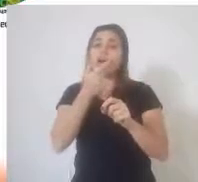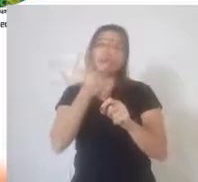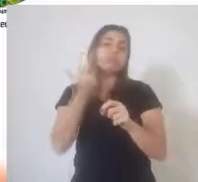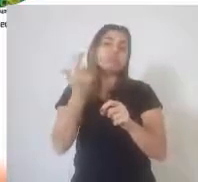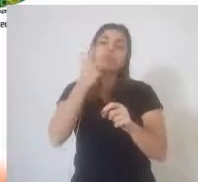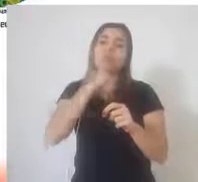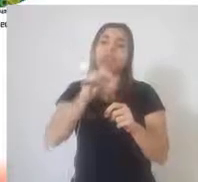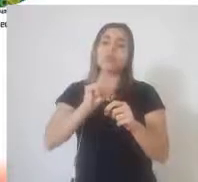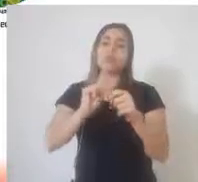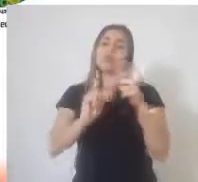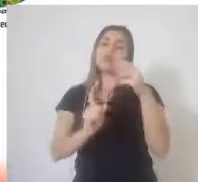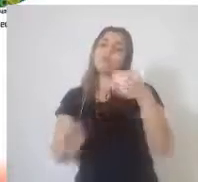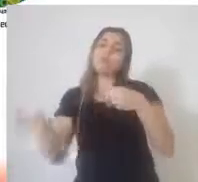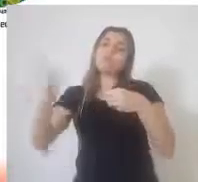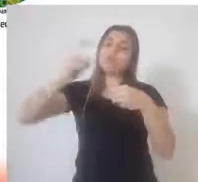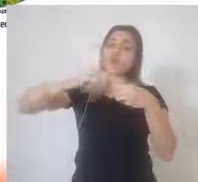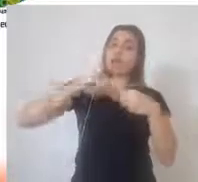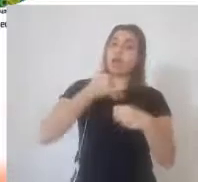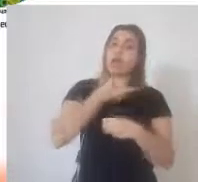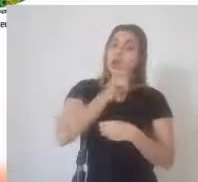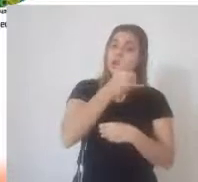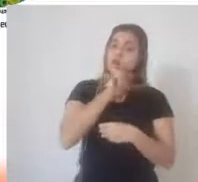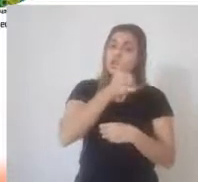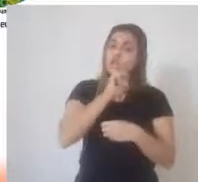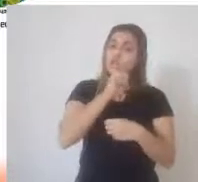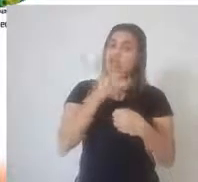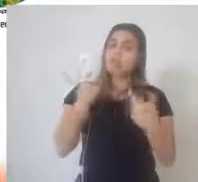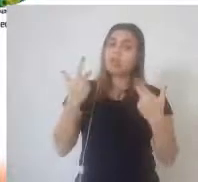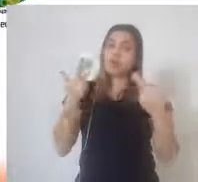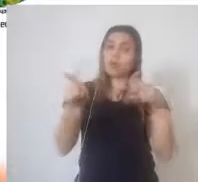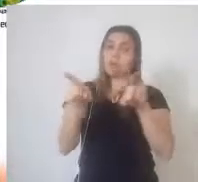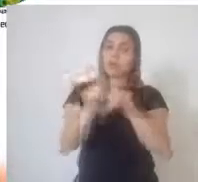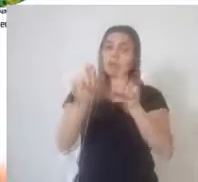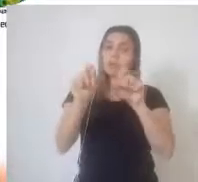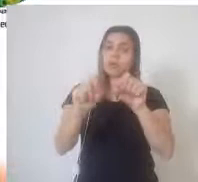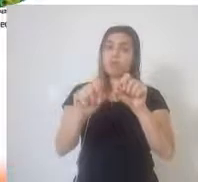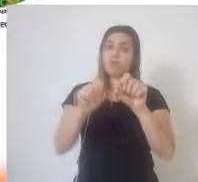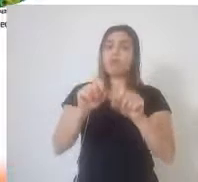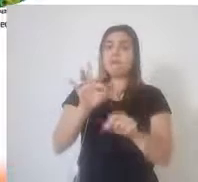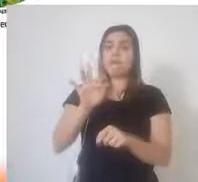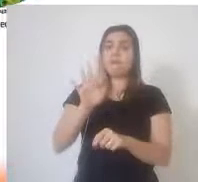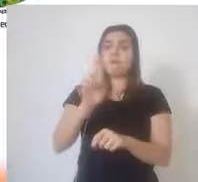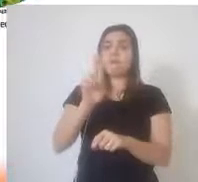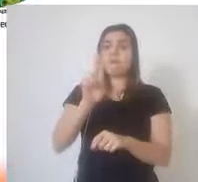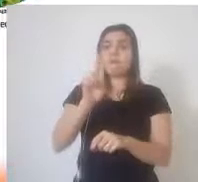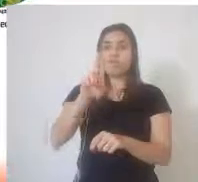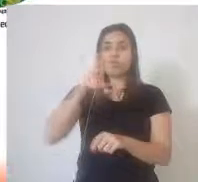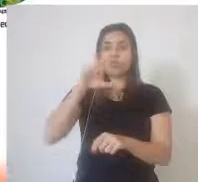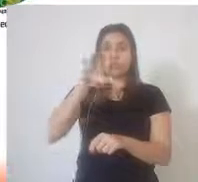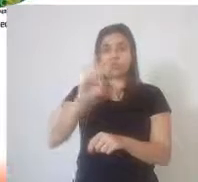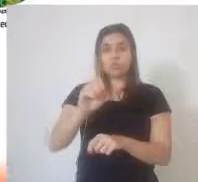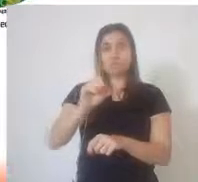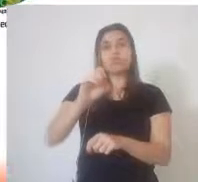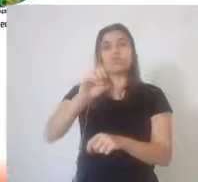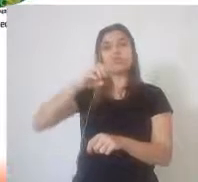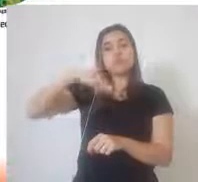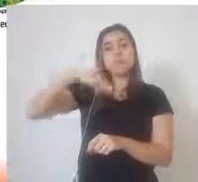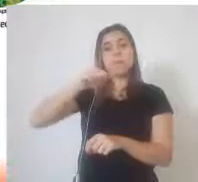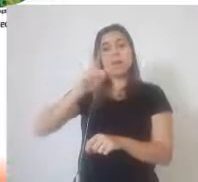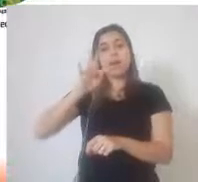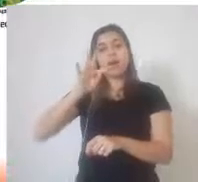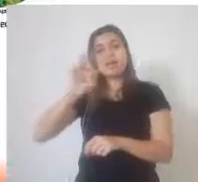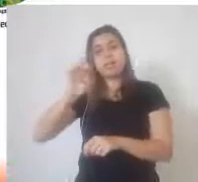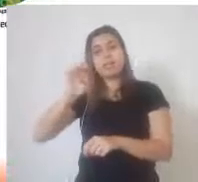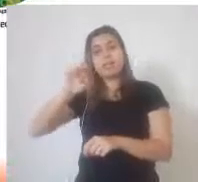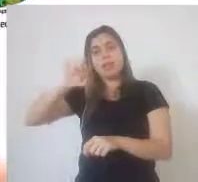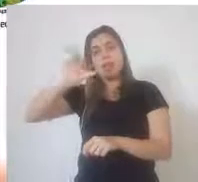ocorre o retorno, né, de energia, como acontece com a matéria no fluxo de matéria graças aos